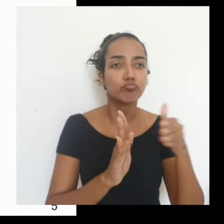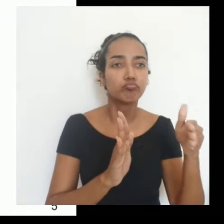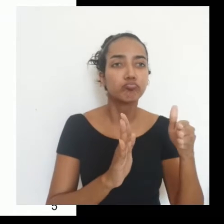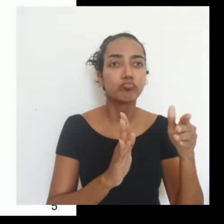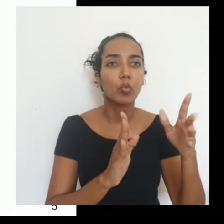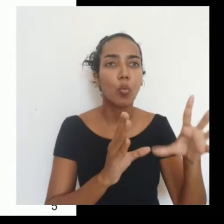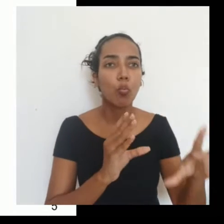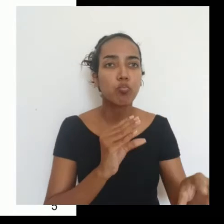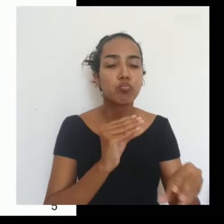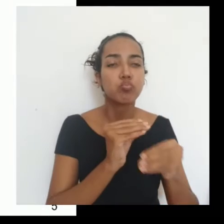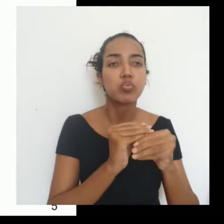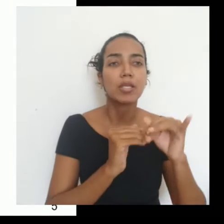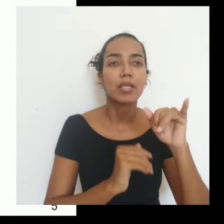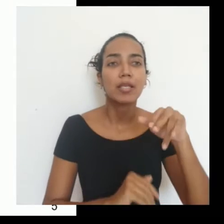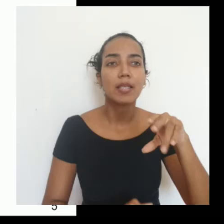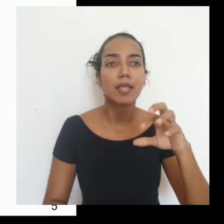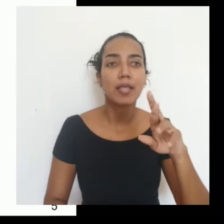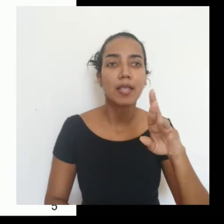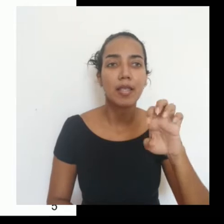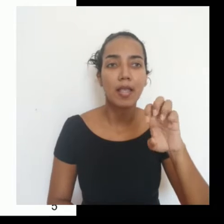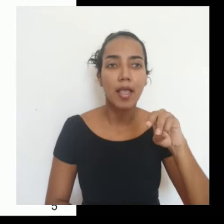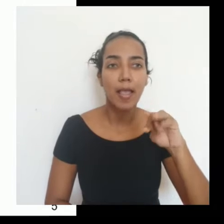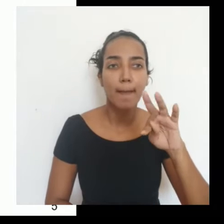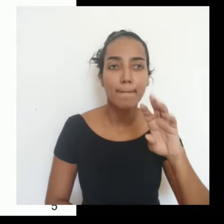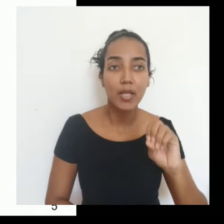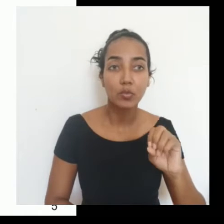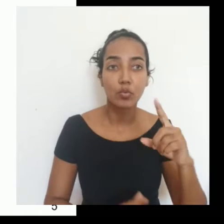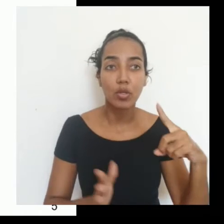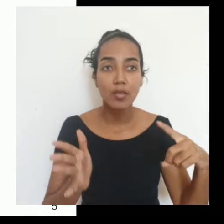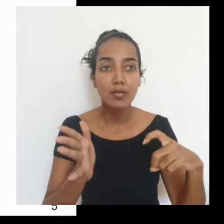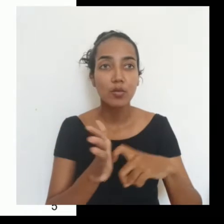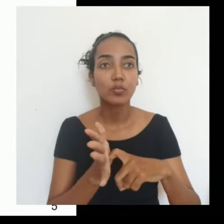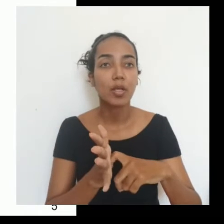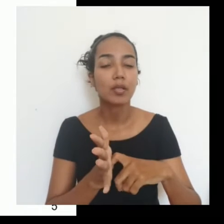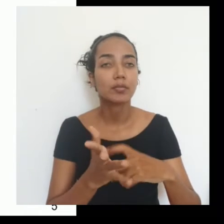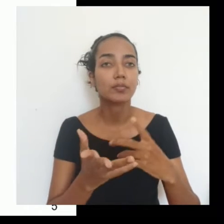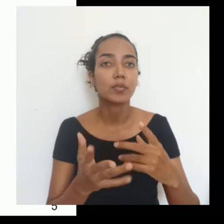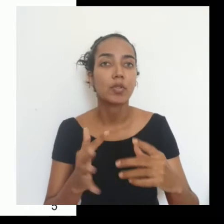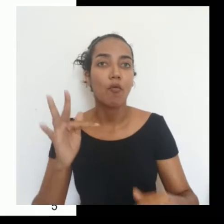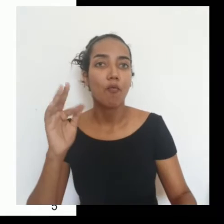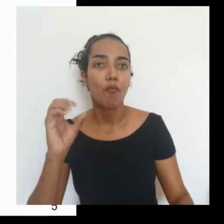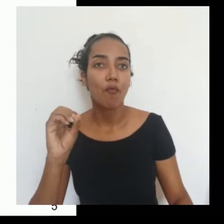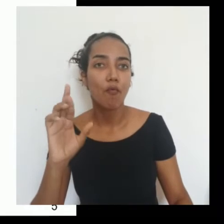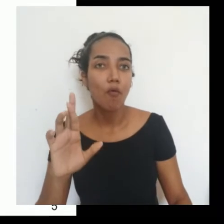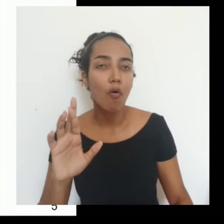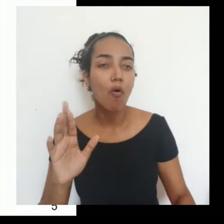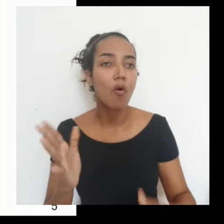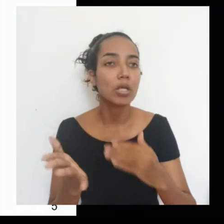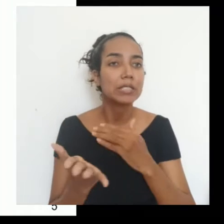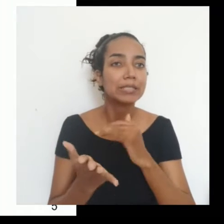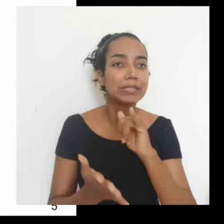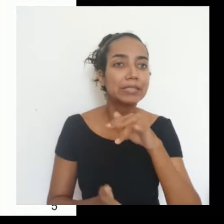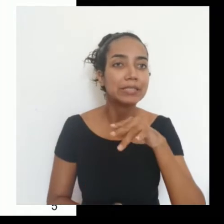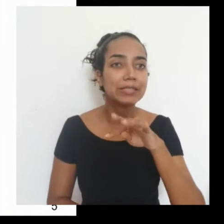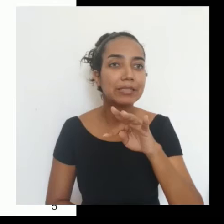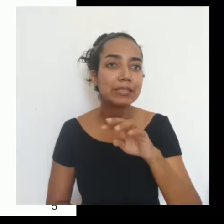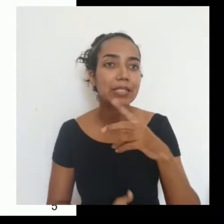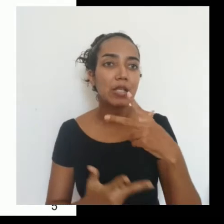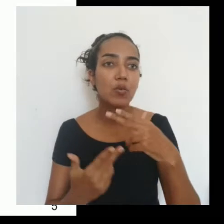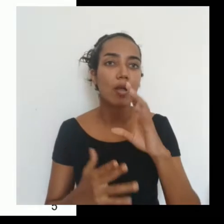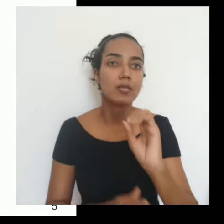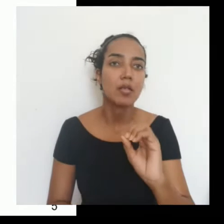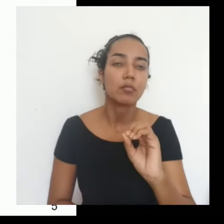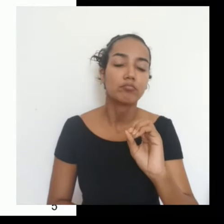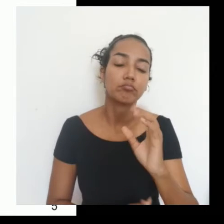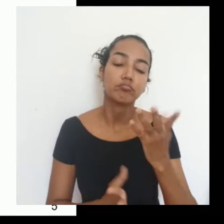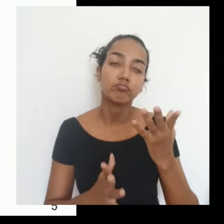que o corpo termina de executar. Então, for int i igual a 0, uma determinada condição, um determinado incremento, por exemplo,